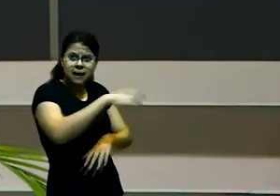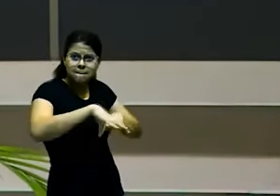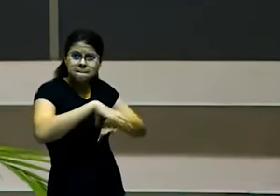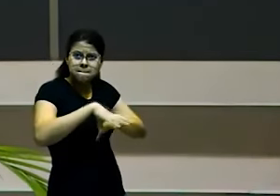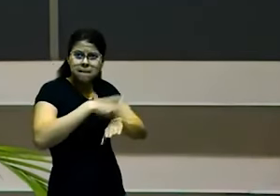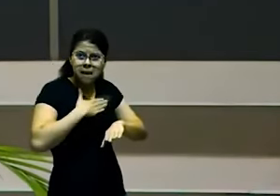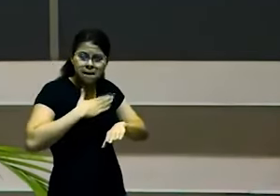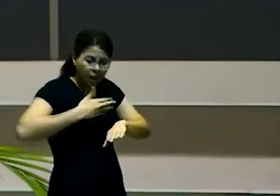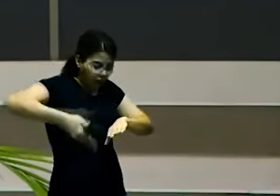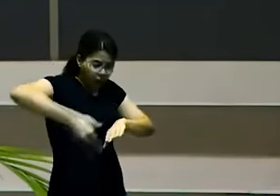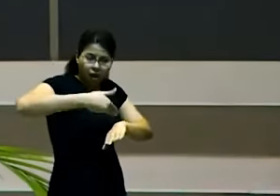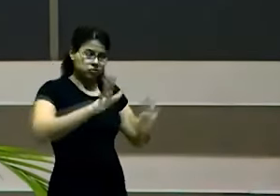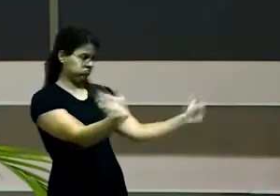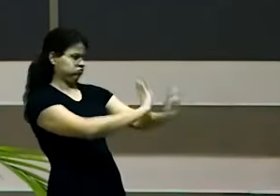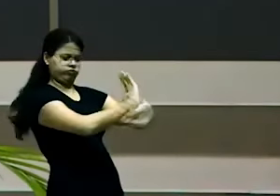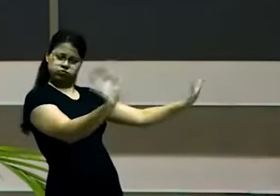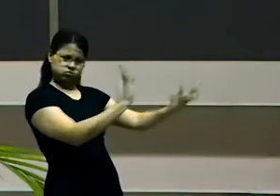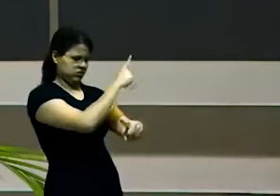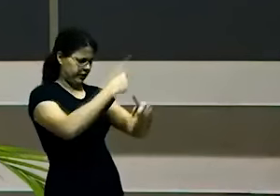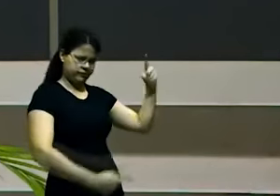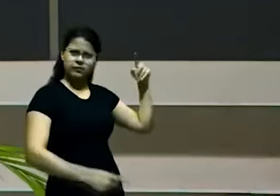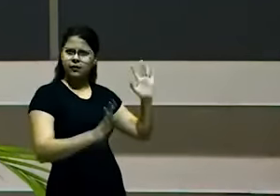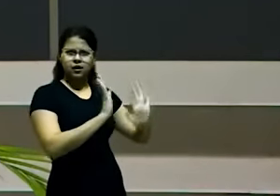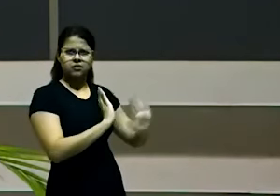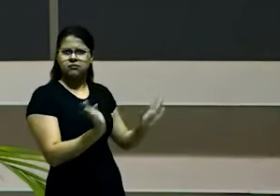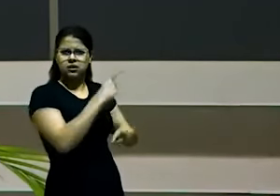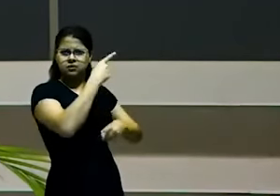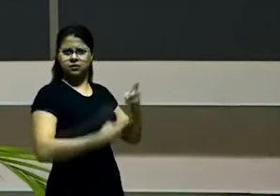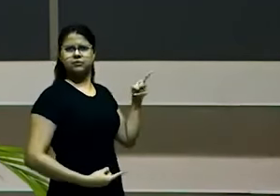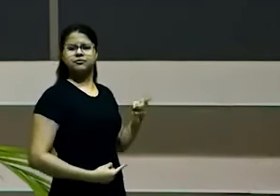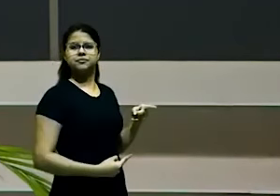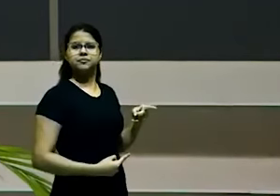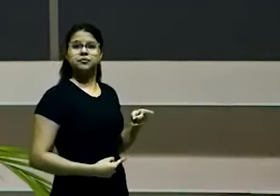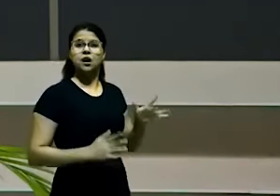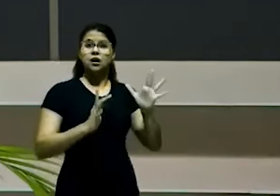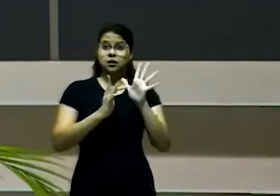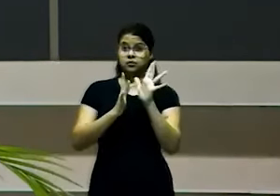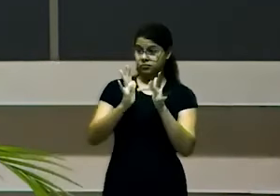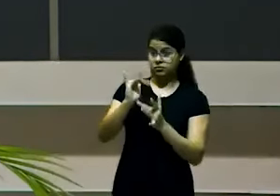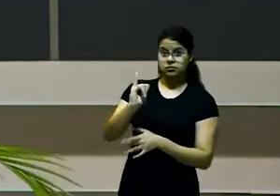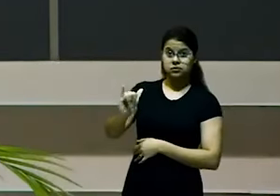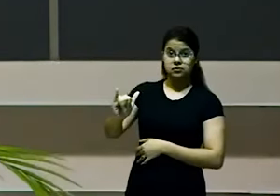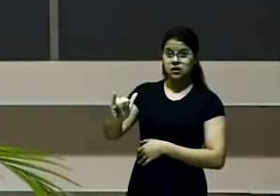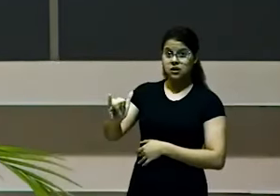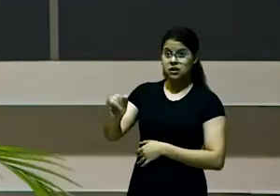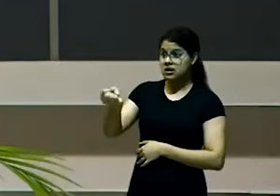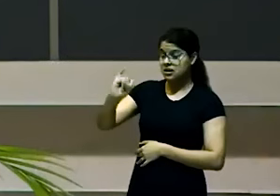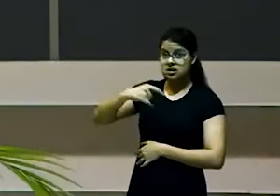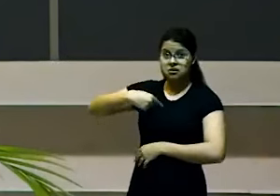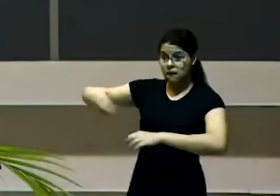pés o senhor não vai lavar os meus pés e aí Jesus diz assim Pedro se eu não lavar os teus